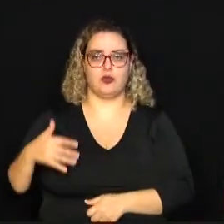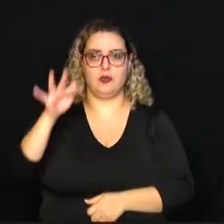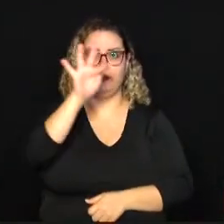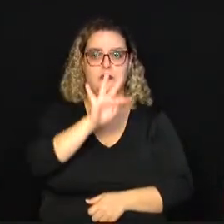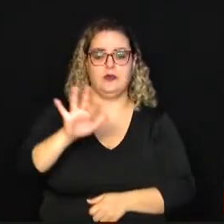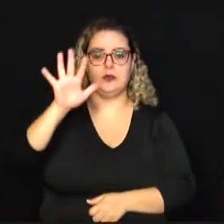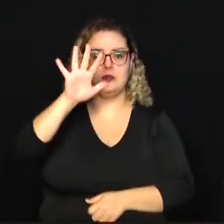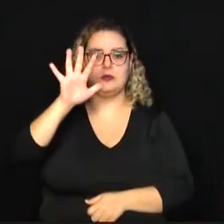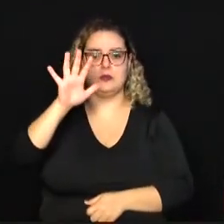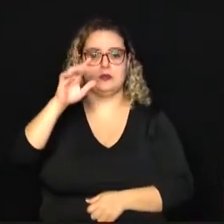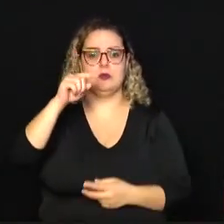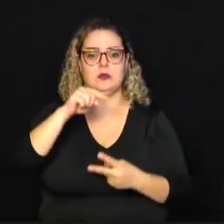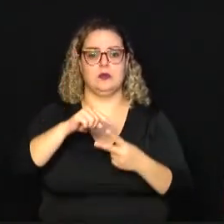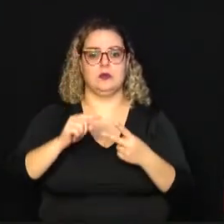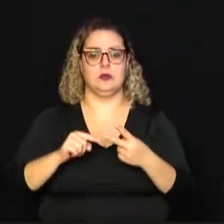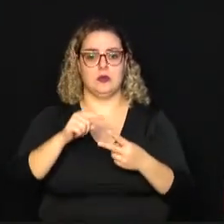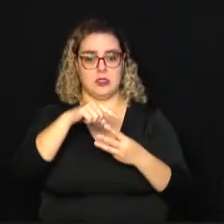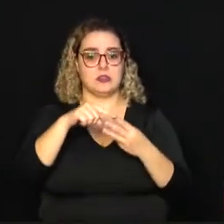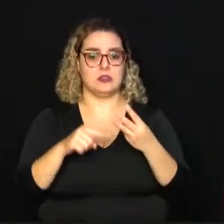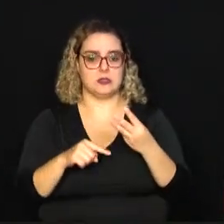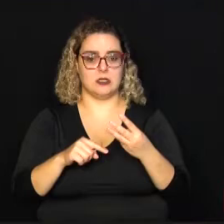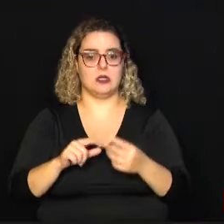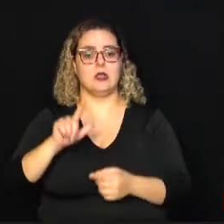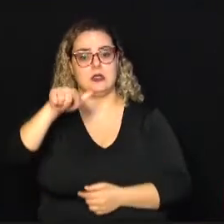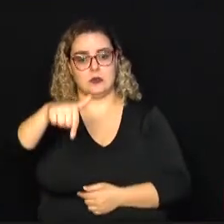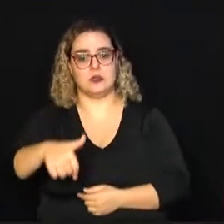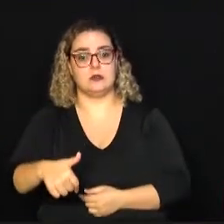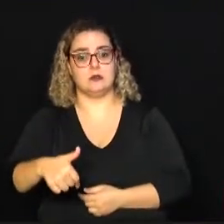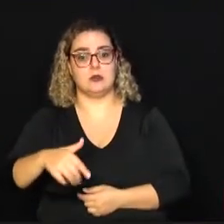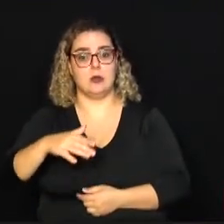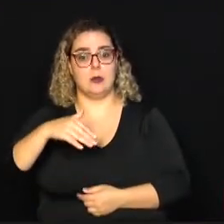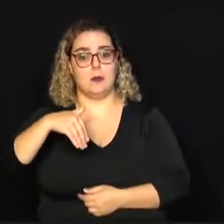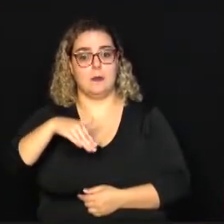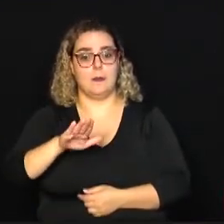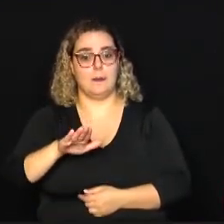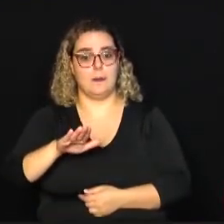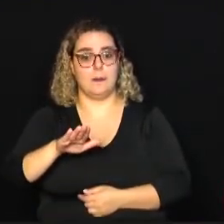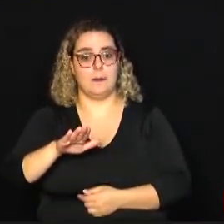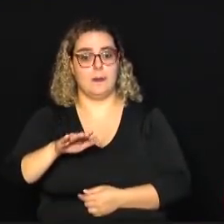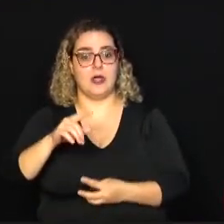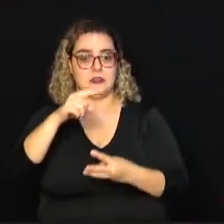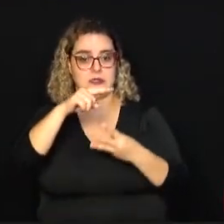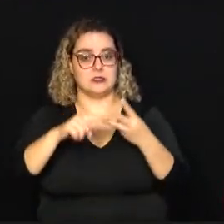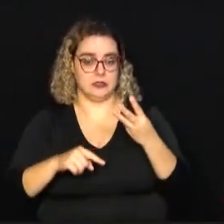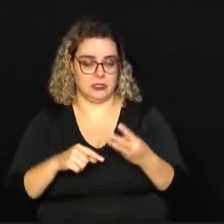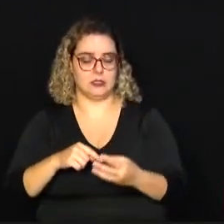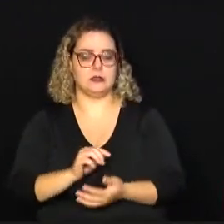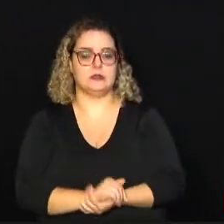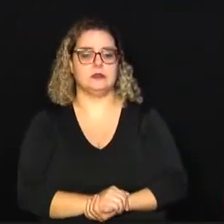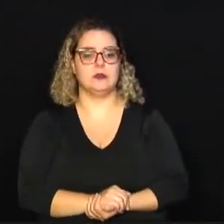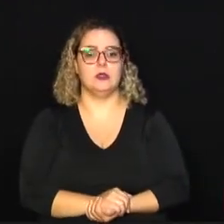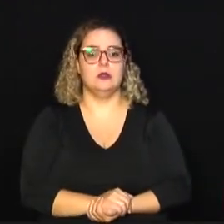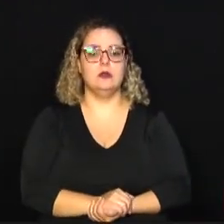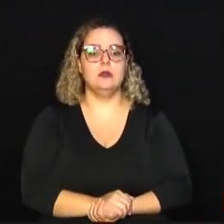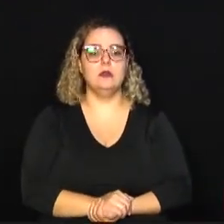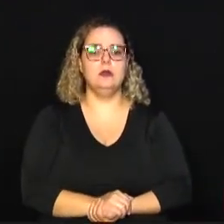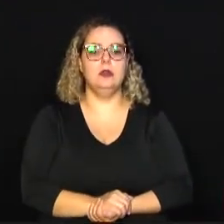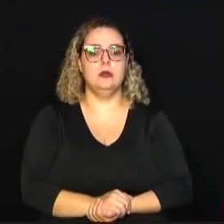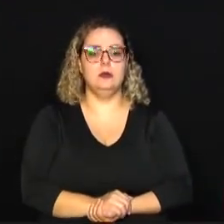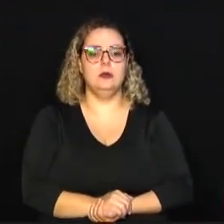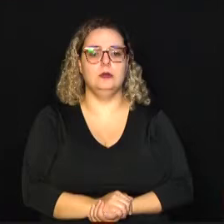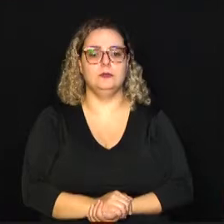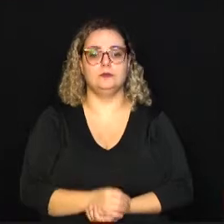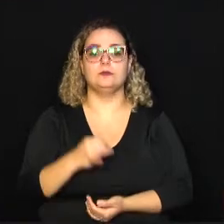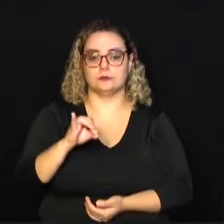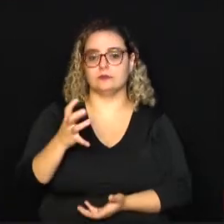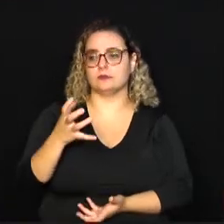Pedro, diretamente para você. Depois nós temos mais duas, tá? Aliás, nós temos mais 3 questões. Se você quiser